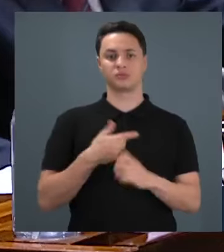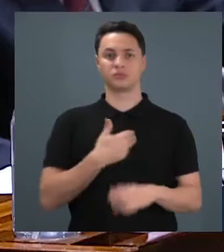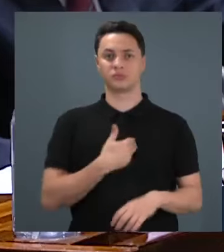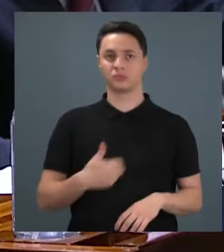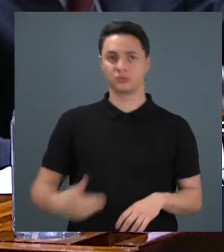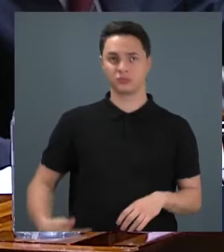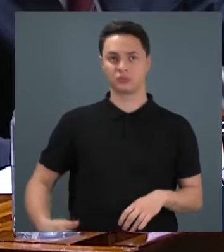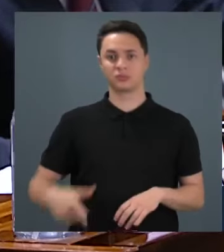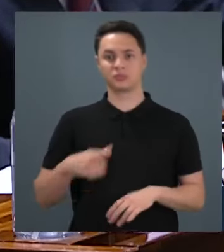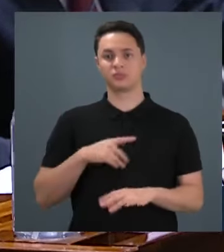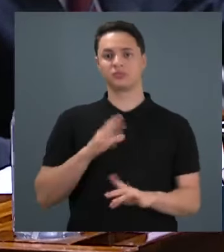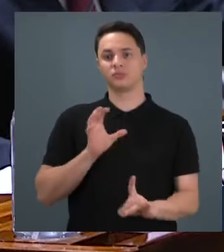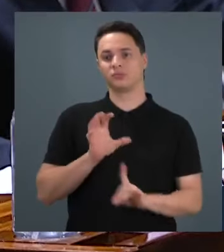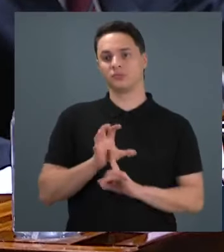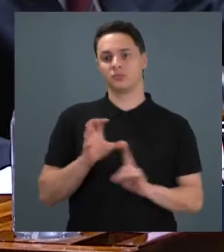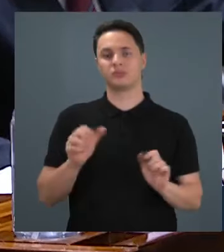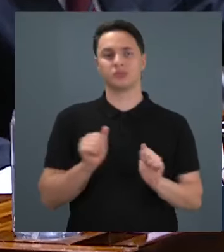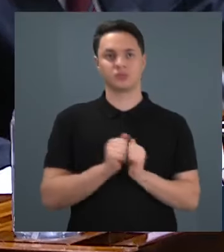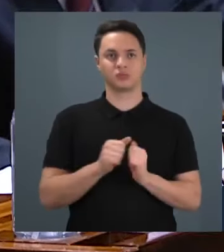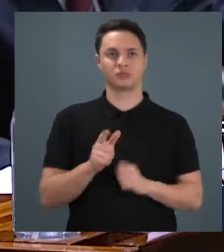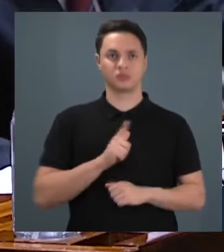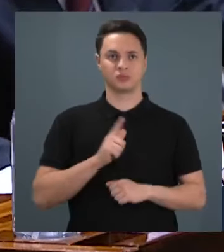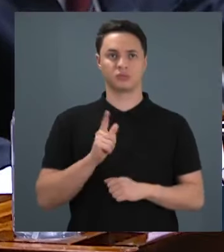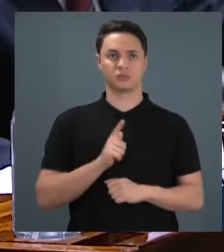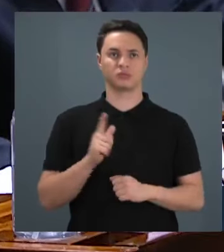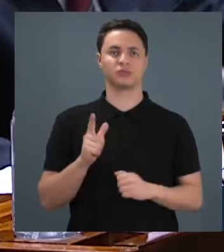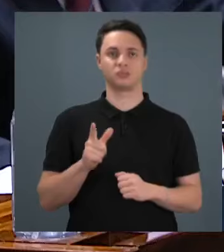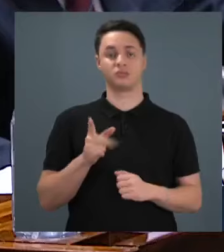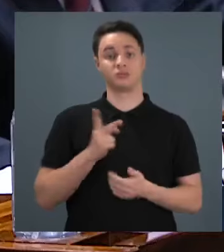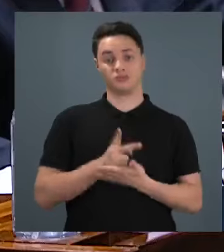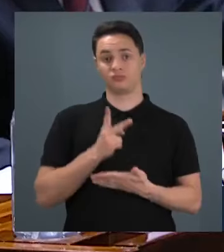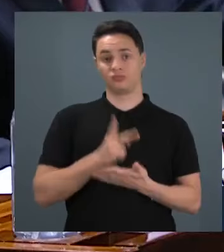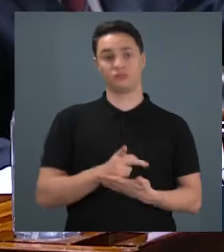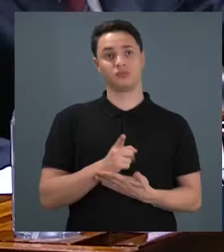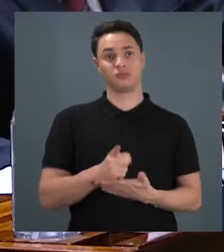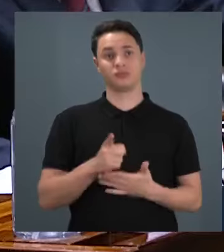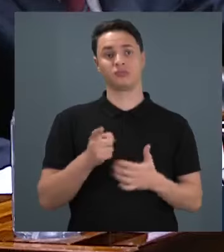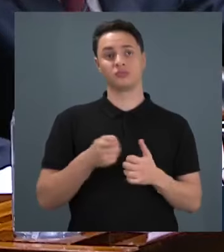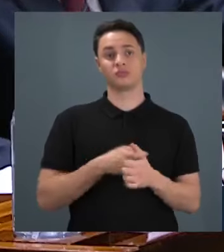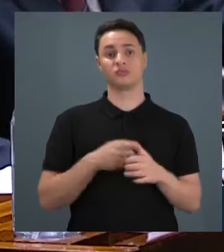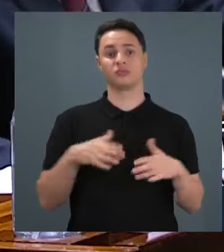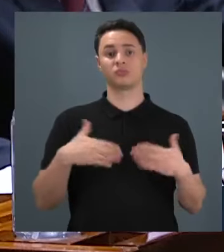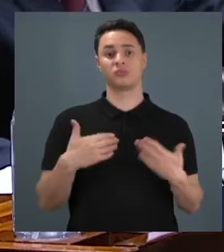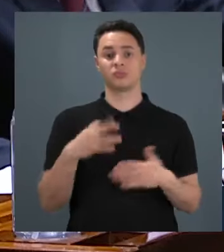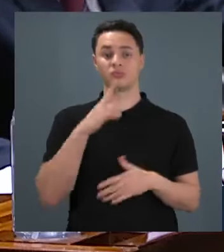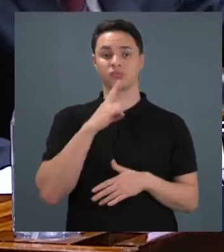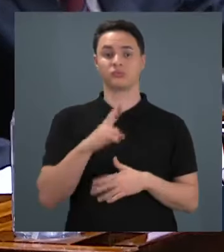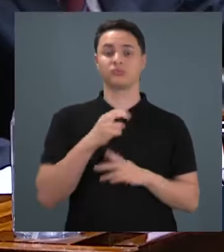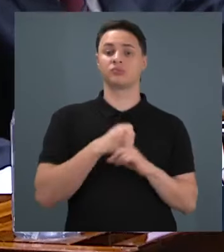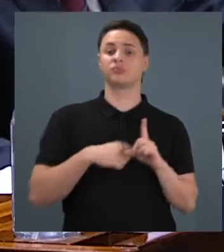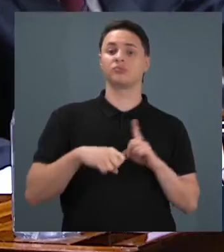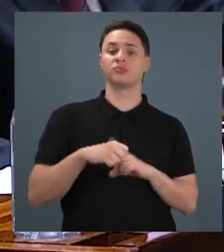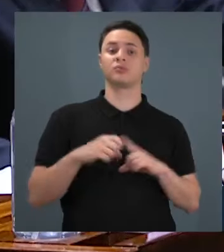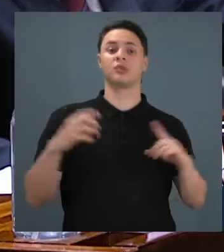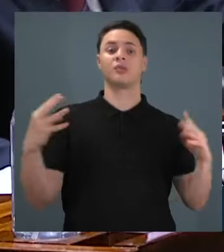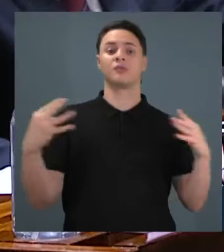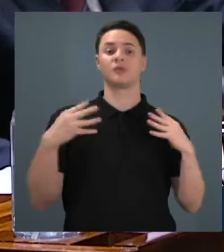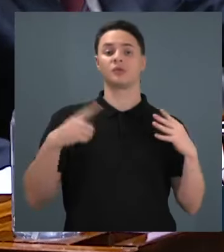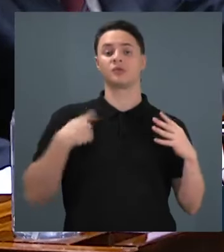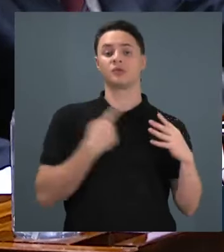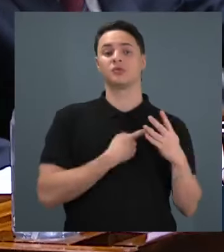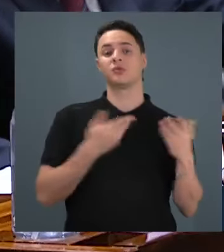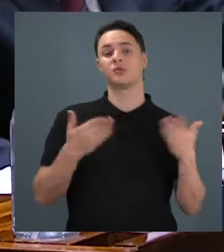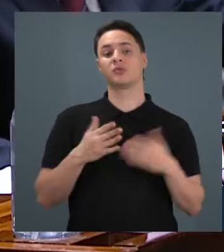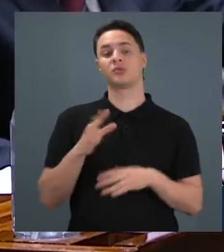que impacta, por via de consequência, essa mesma dívida. E qual é o resultado para a sociedade que está nos assistindo? Taxa de